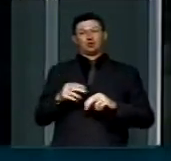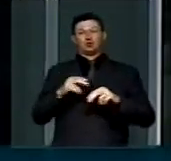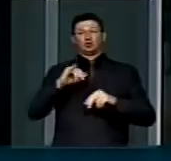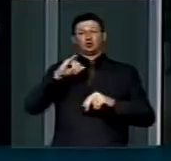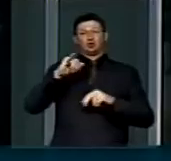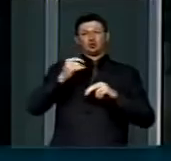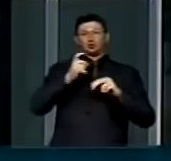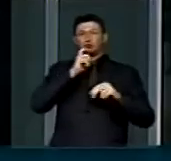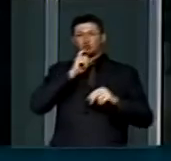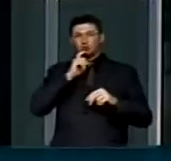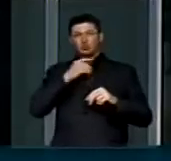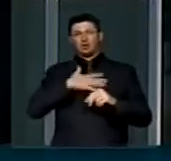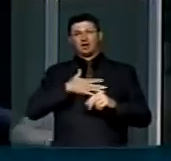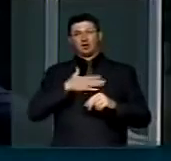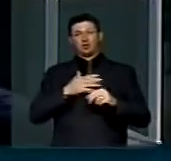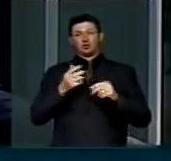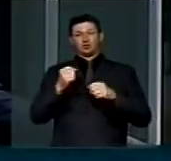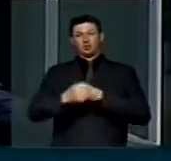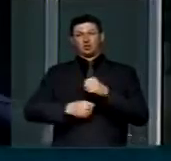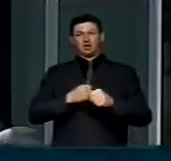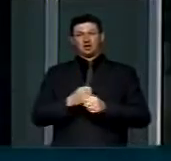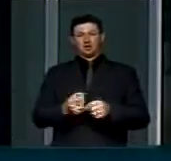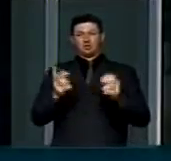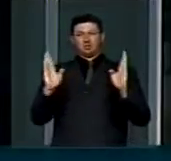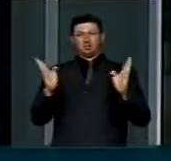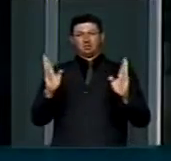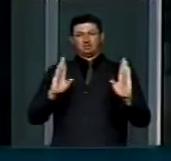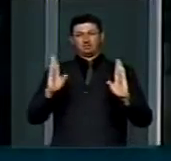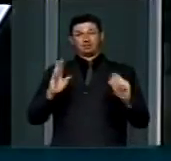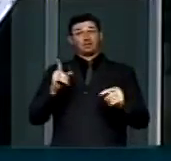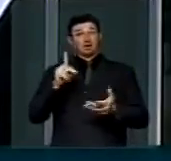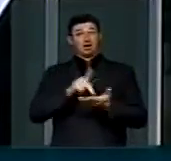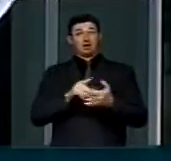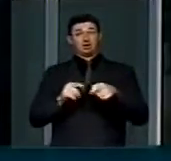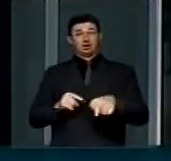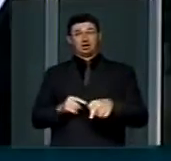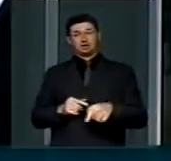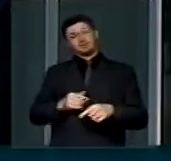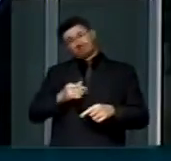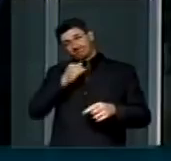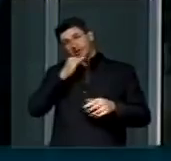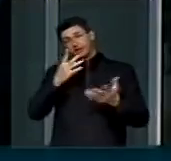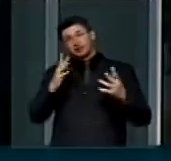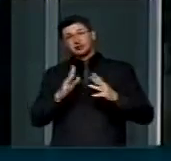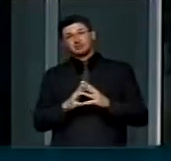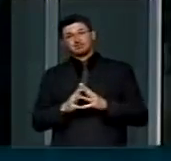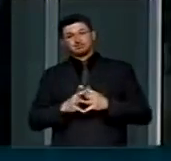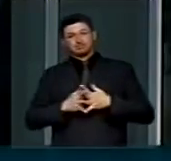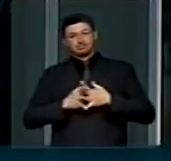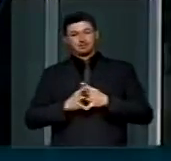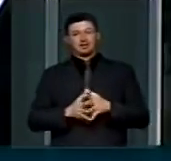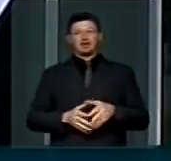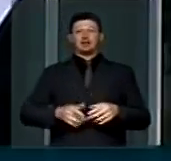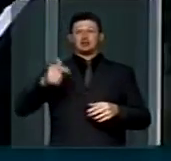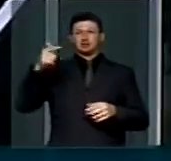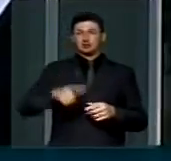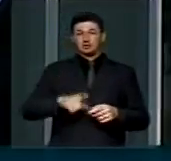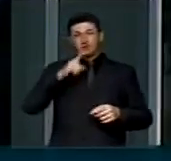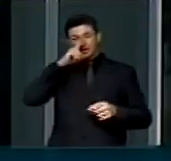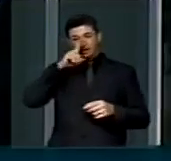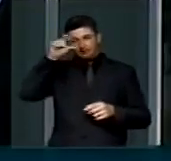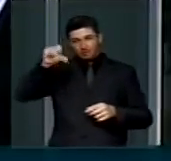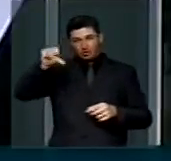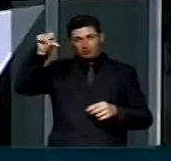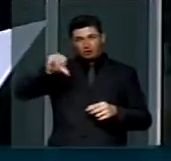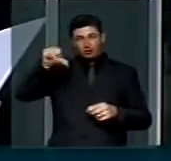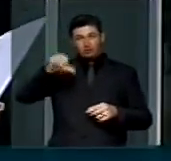e agosto do mesmo ano. E essa é uma realidade, uma triste realidade, que vem sendo mais agravada